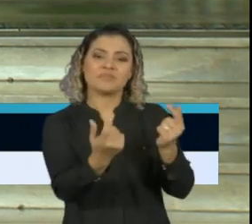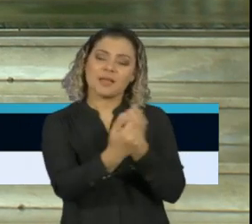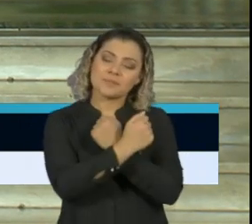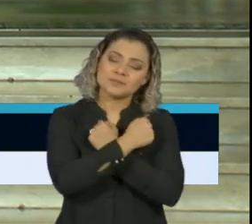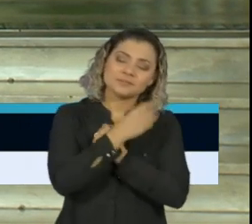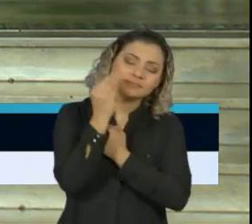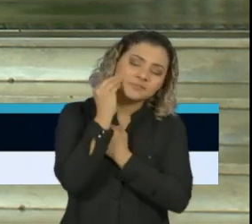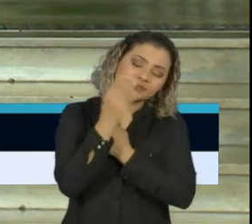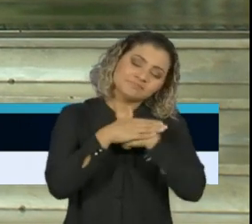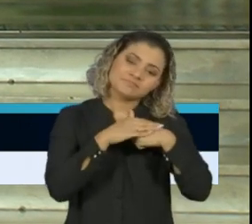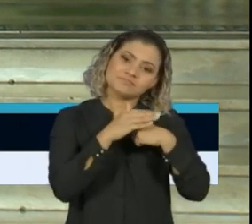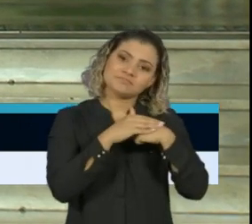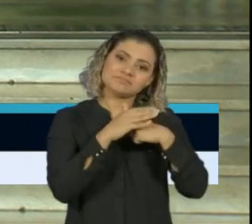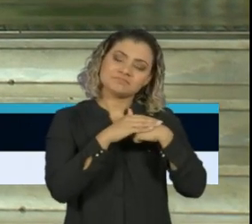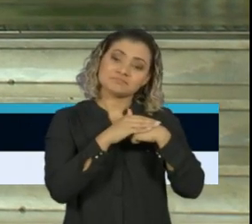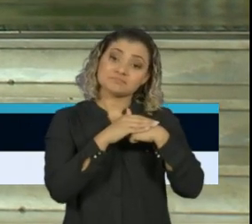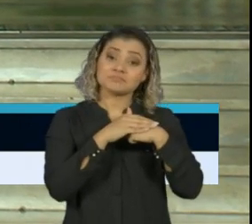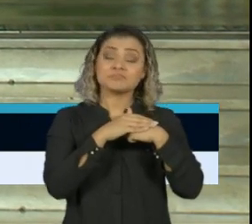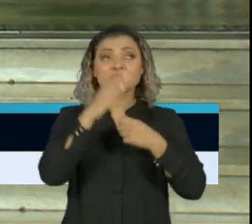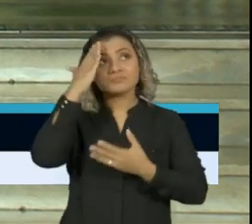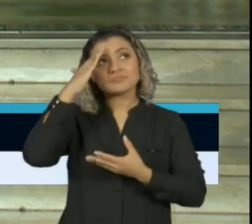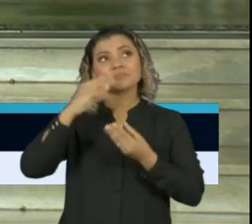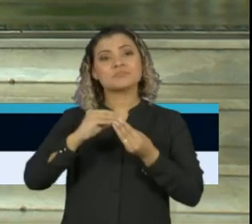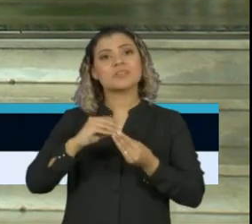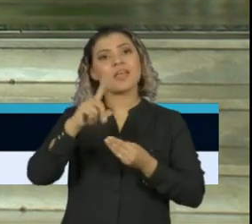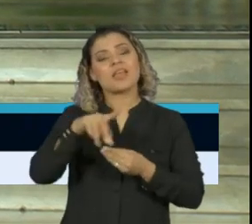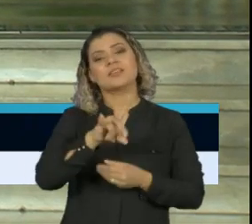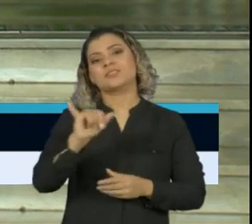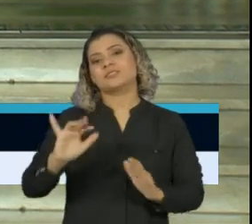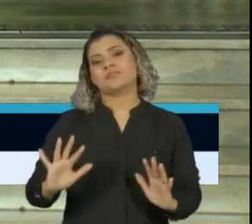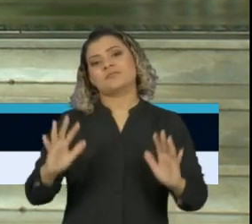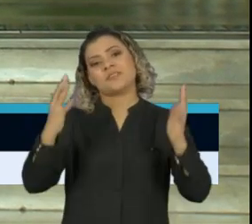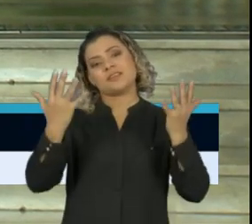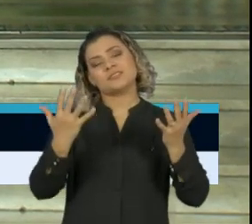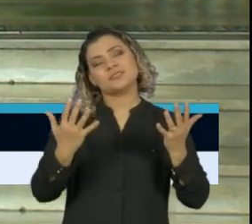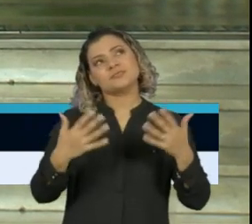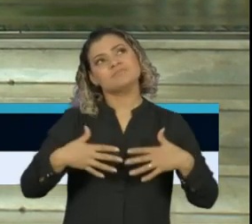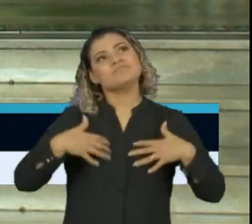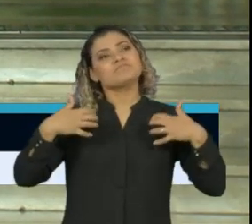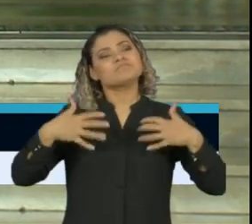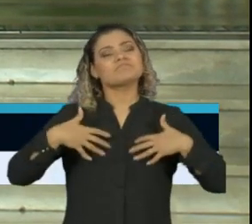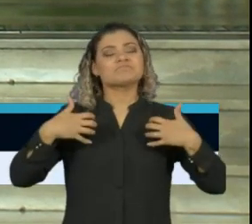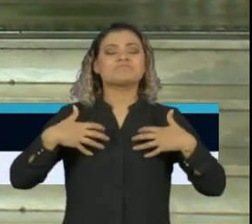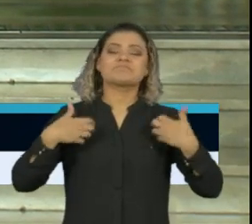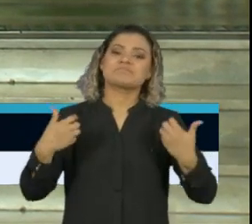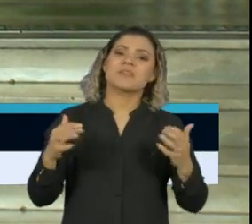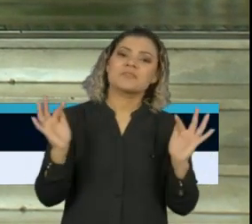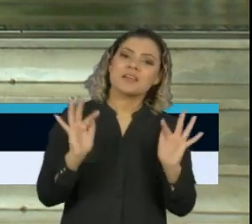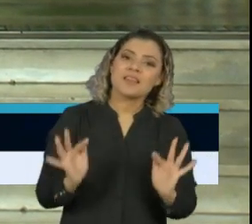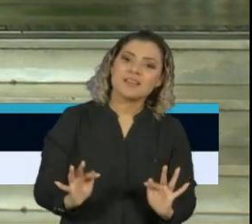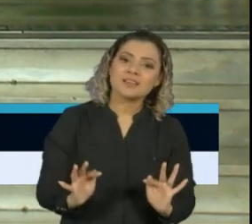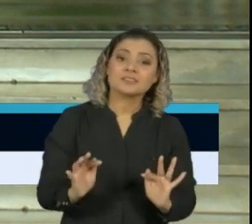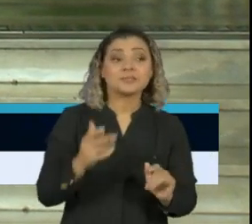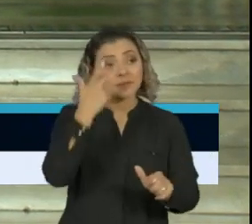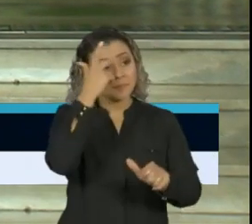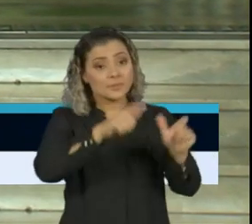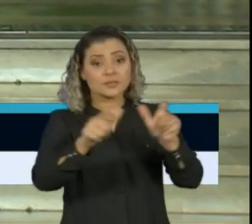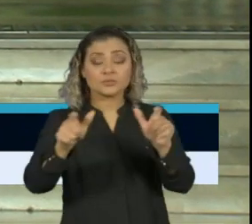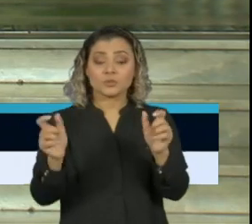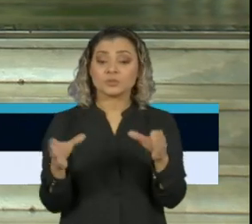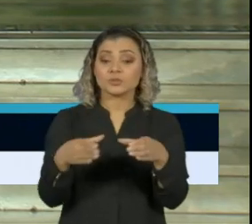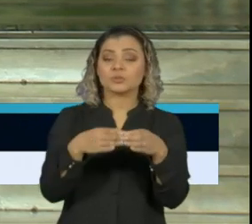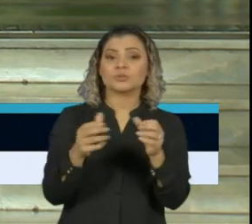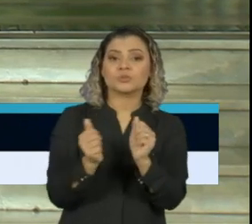abraçarem, beijarem, e sempre entendi esta como uma data festiva, celebrativa, alegre, onde as pessoas se reúnem